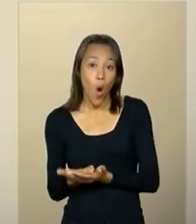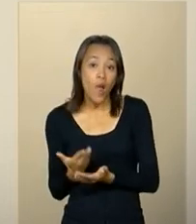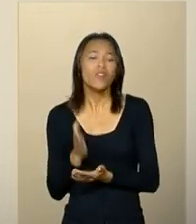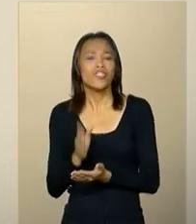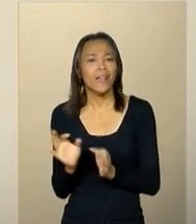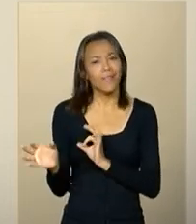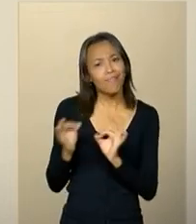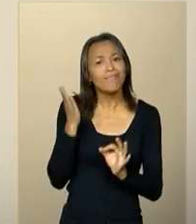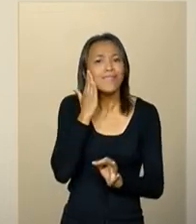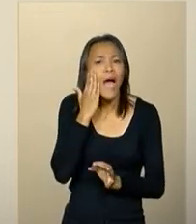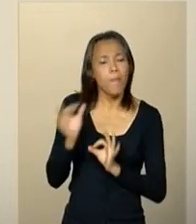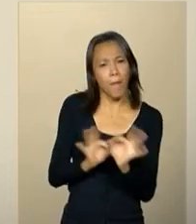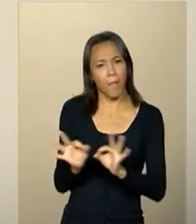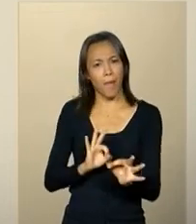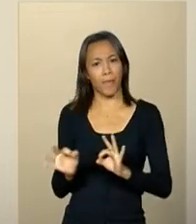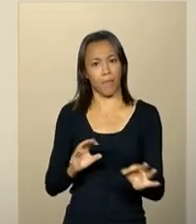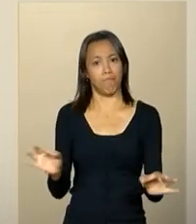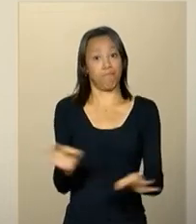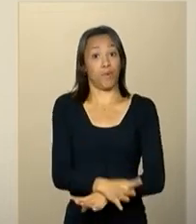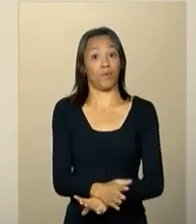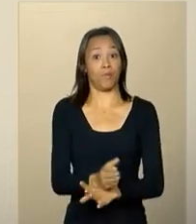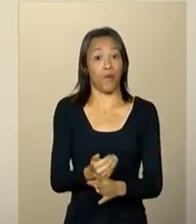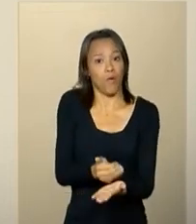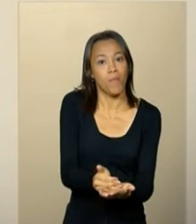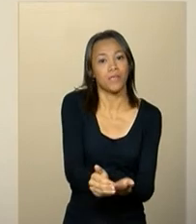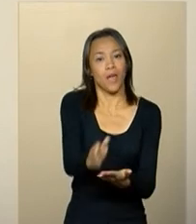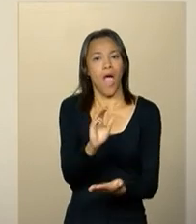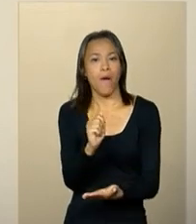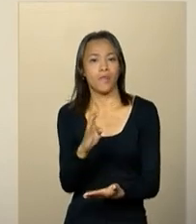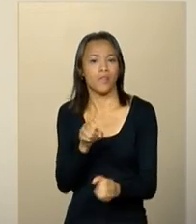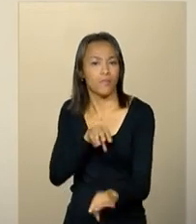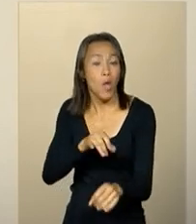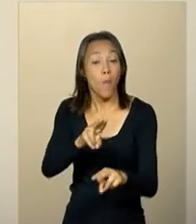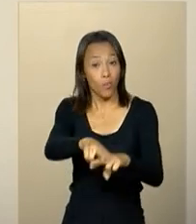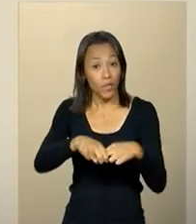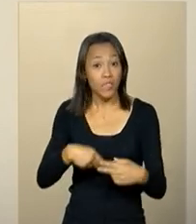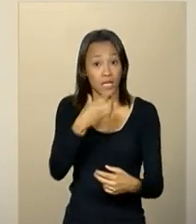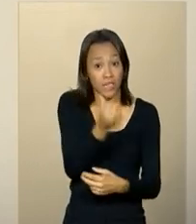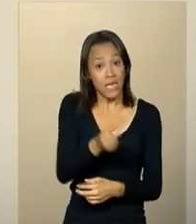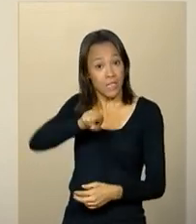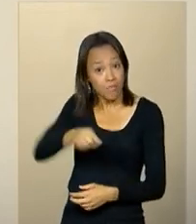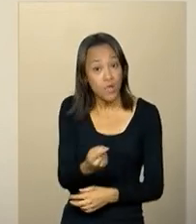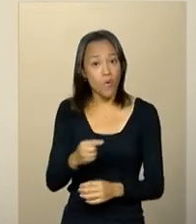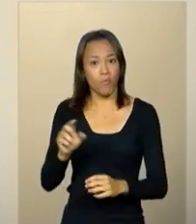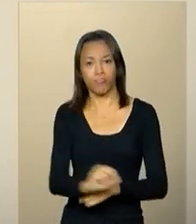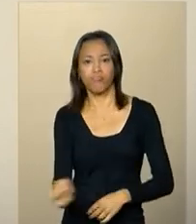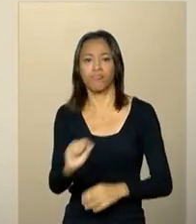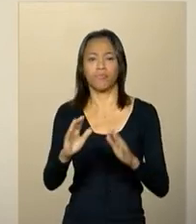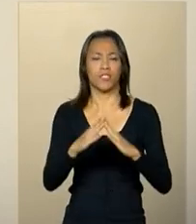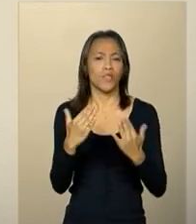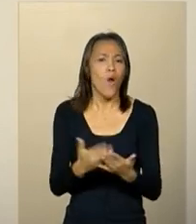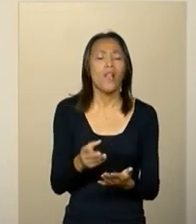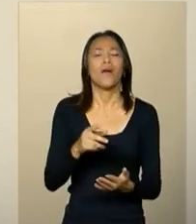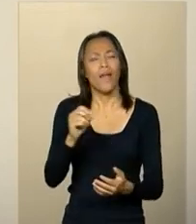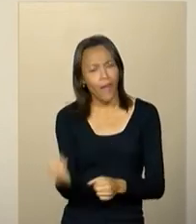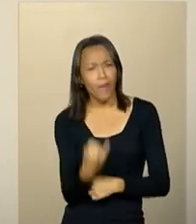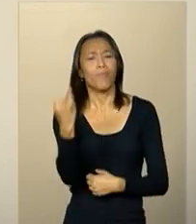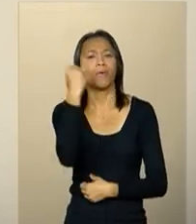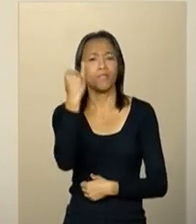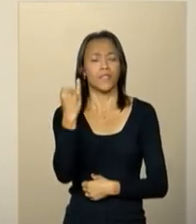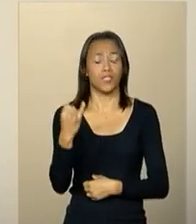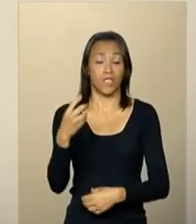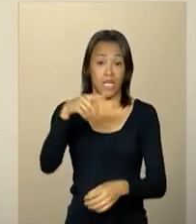vem mais Preparadas para alfabetização por isso a 6 mil creches que estamos construindo são tão importantes